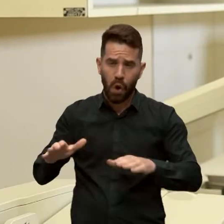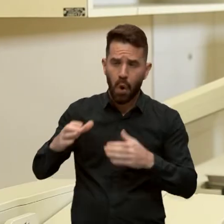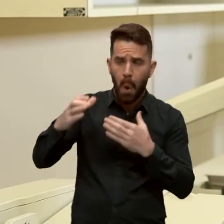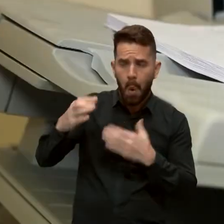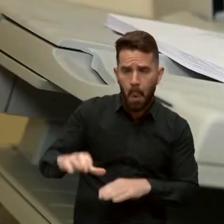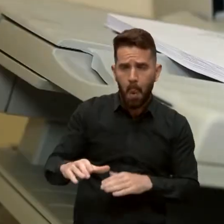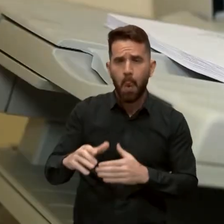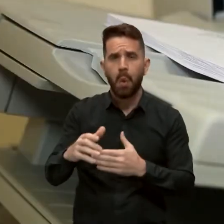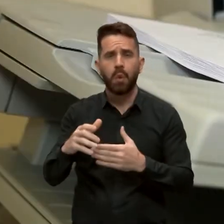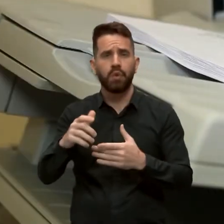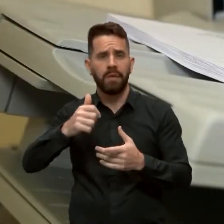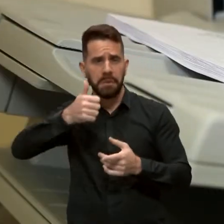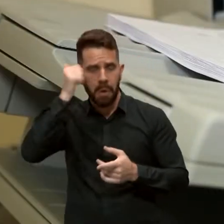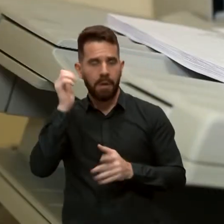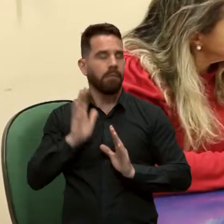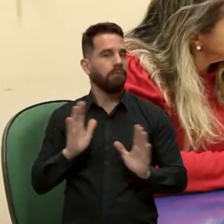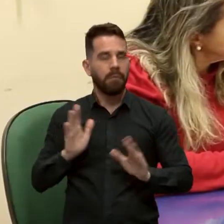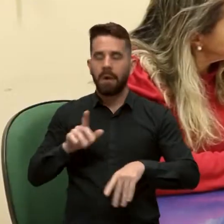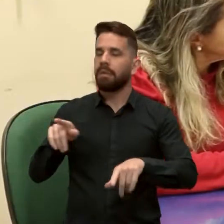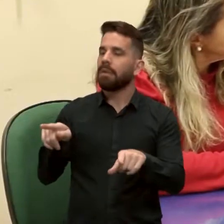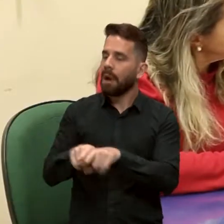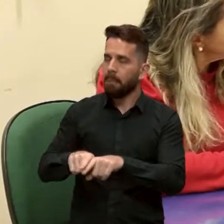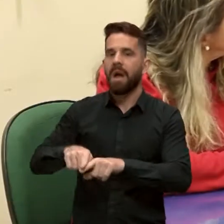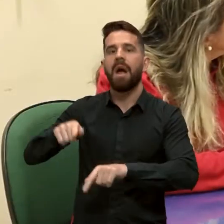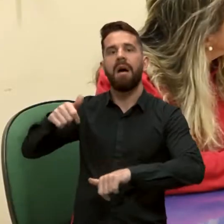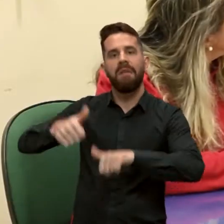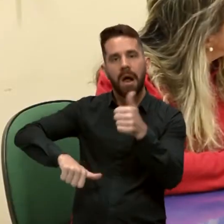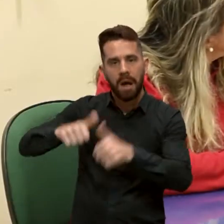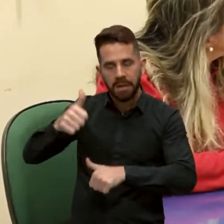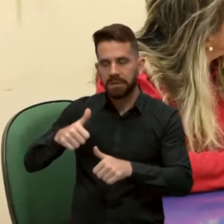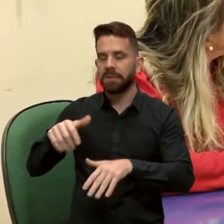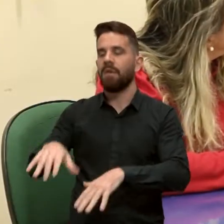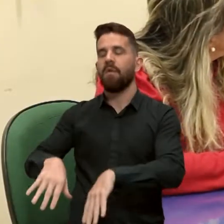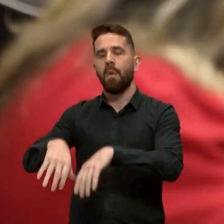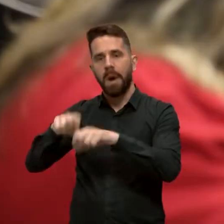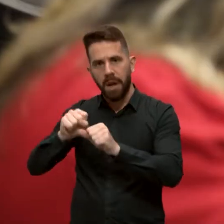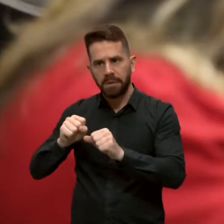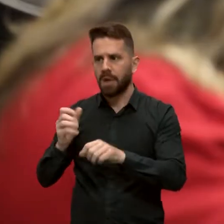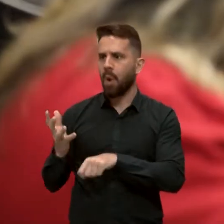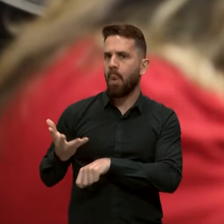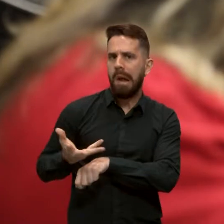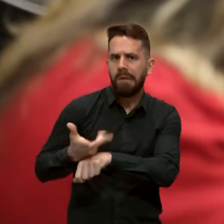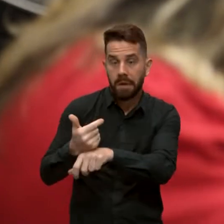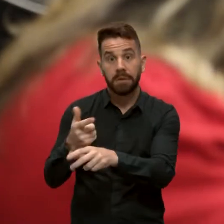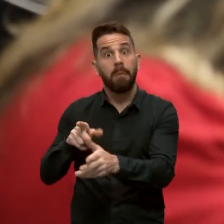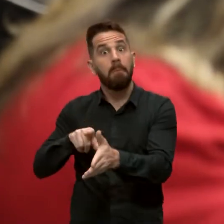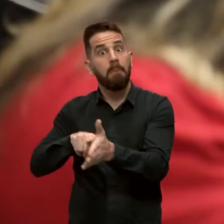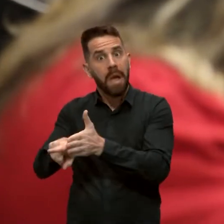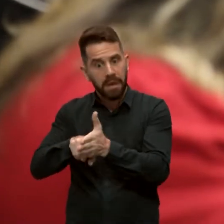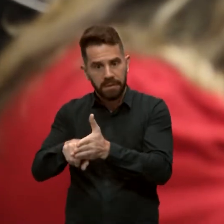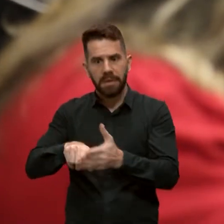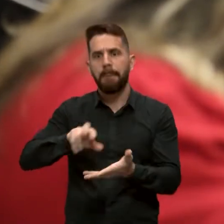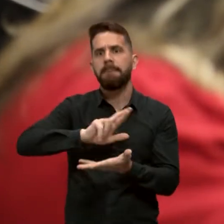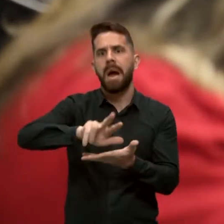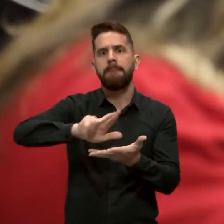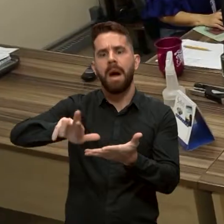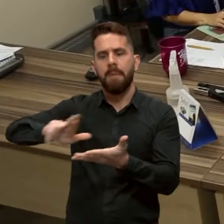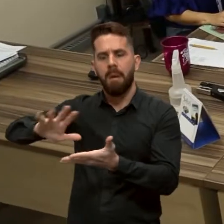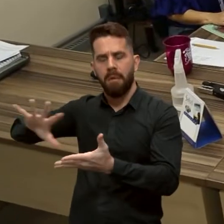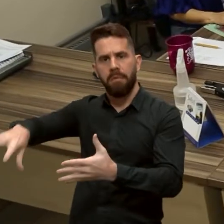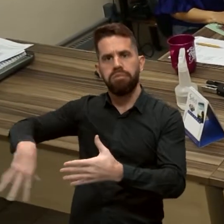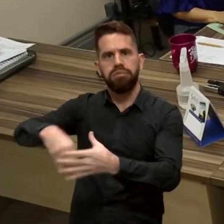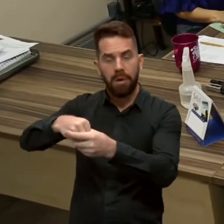vai realizar avaliação, formação, qualificação e pesquisa, tanto para a